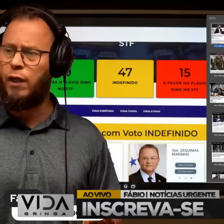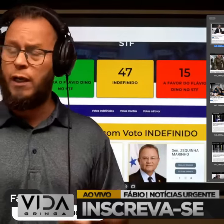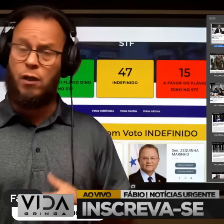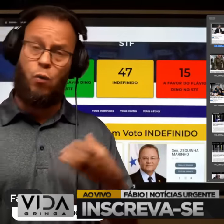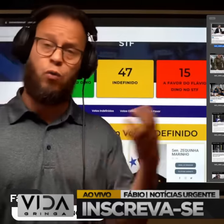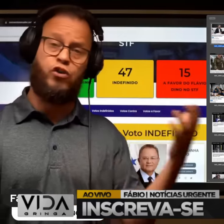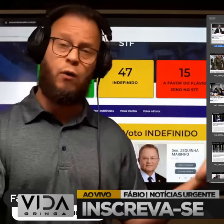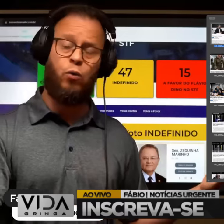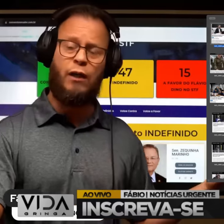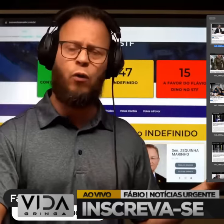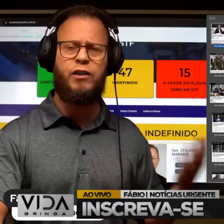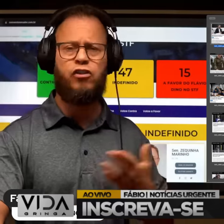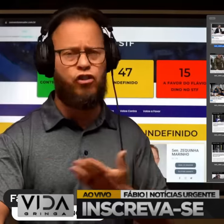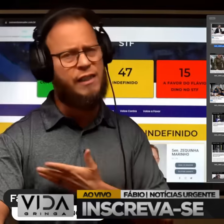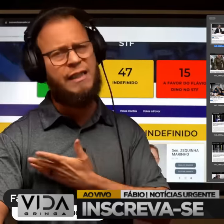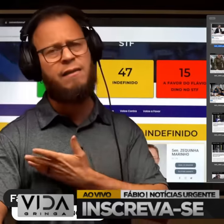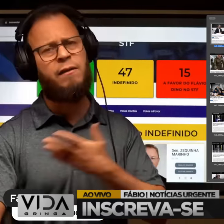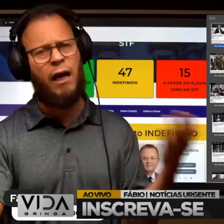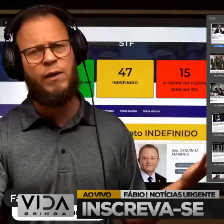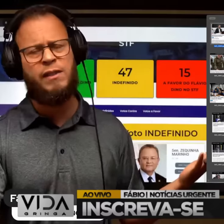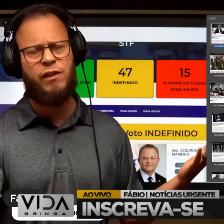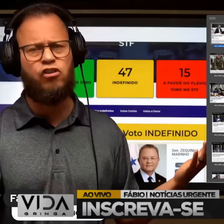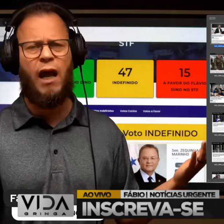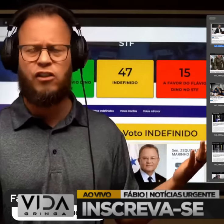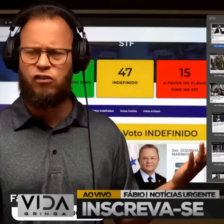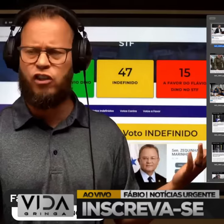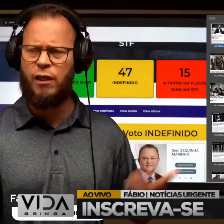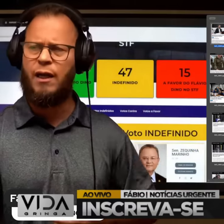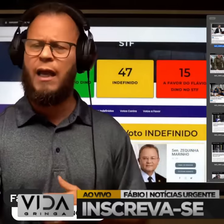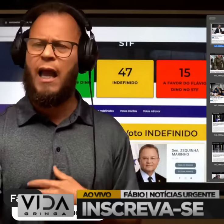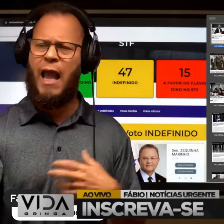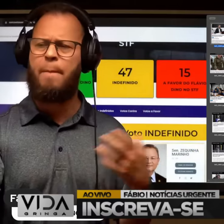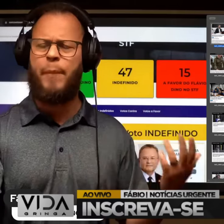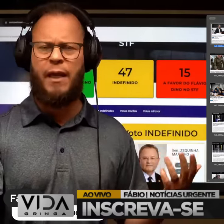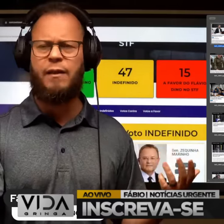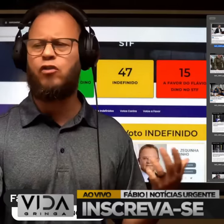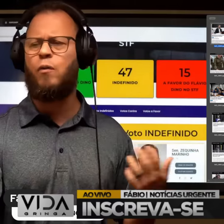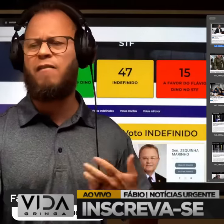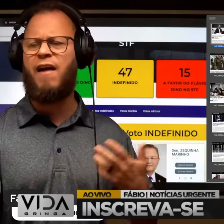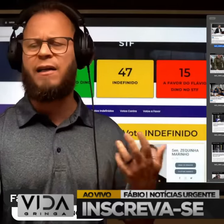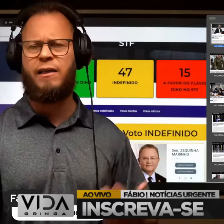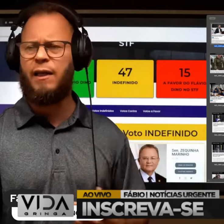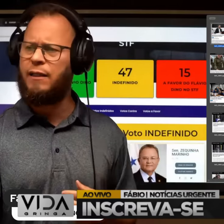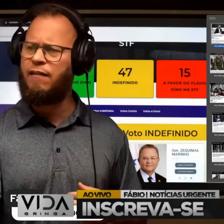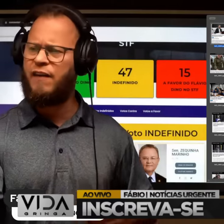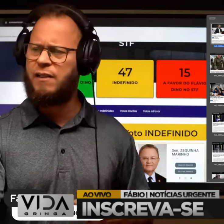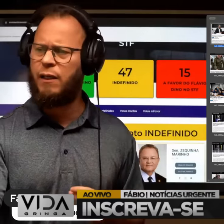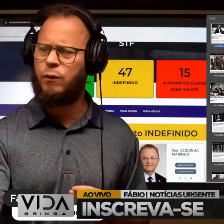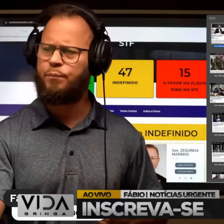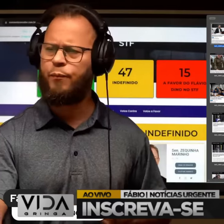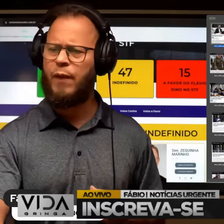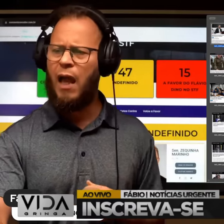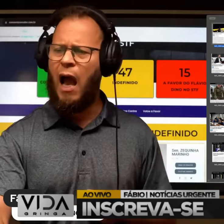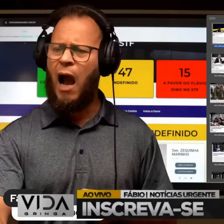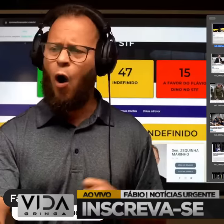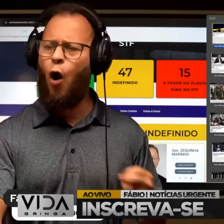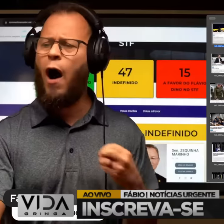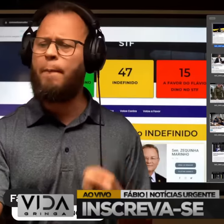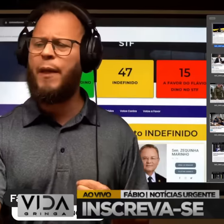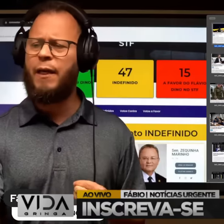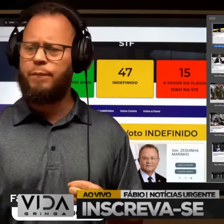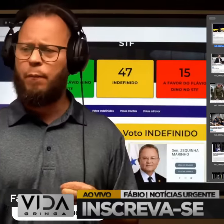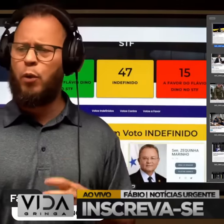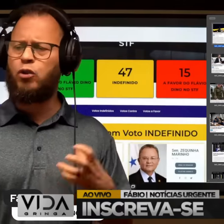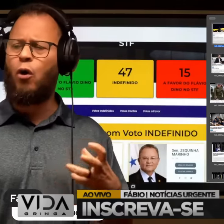ex-assessor. O Danones disse que não existe rachadinha. É apenas uma vaquinha que ele estava fazendo.